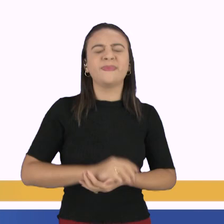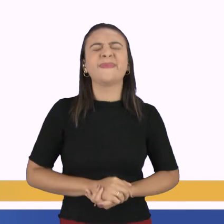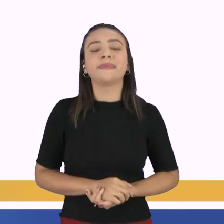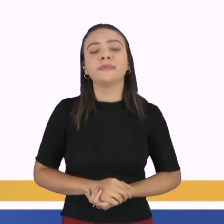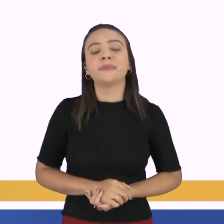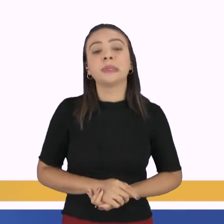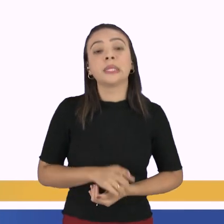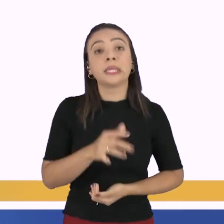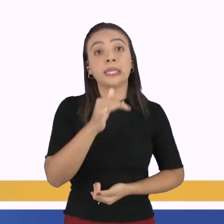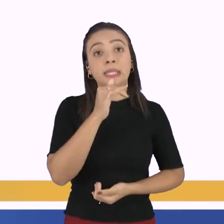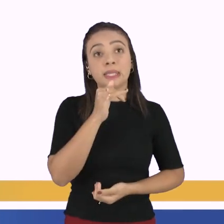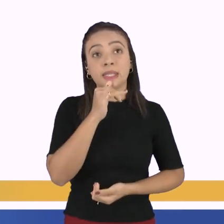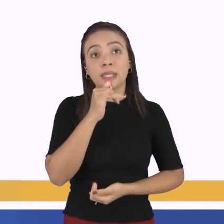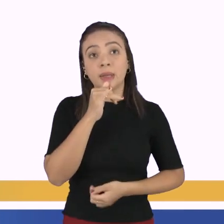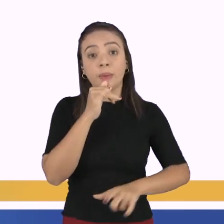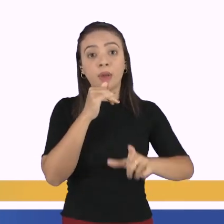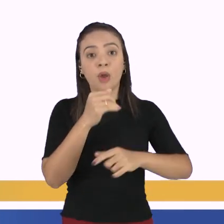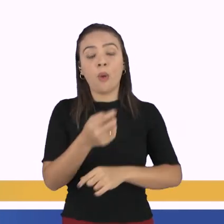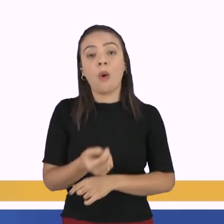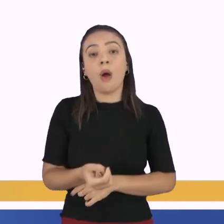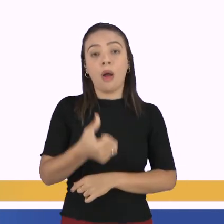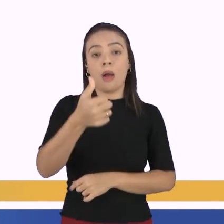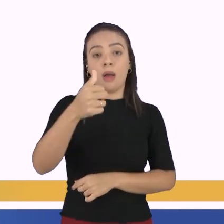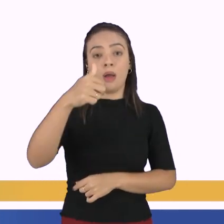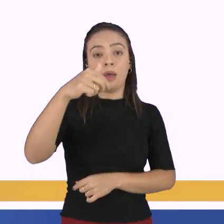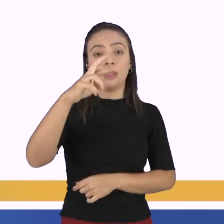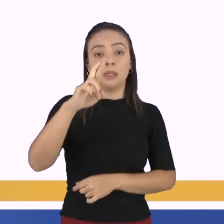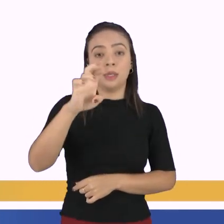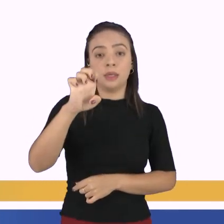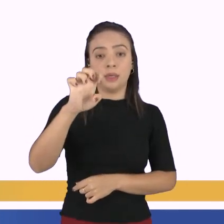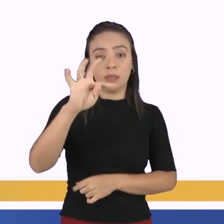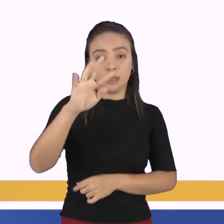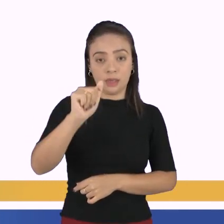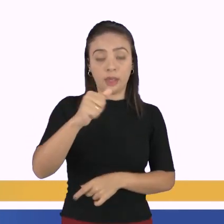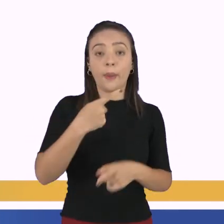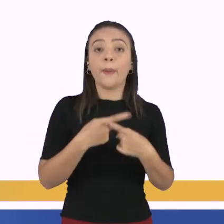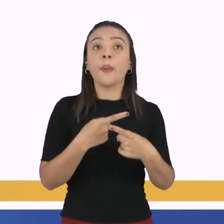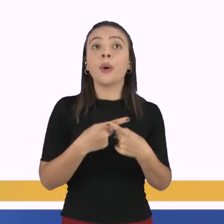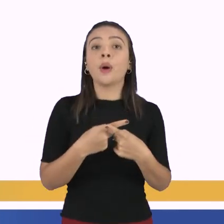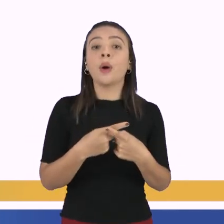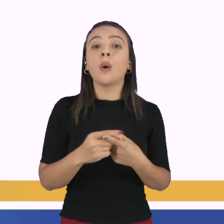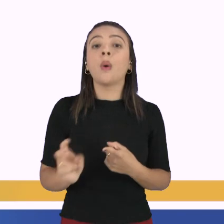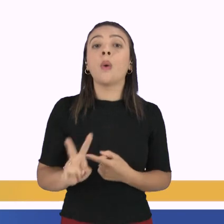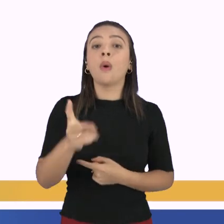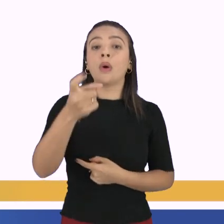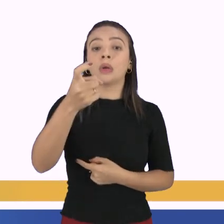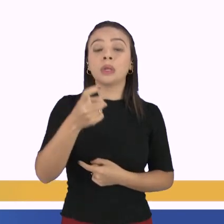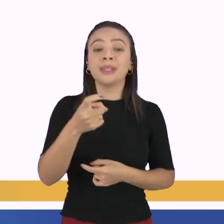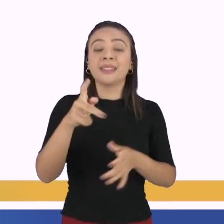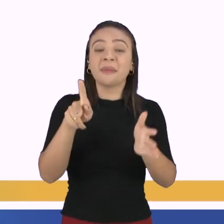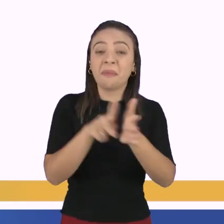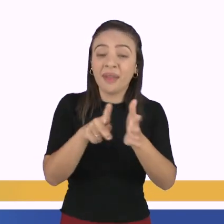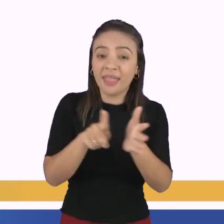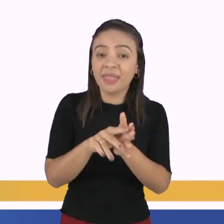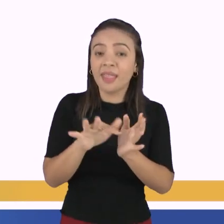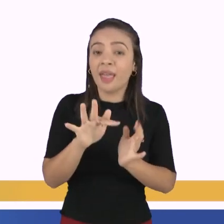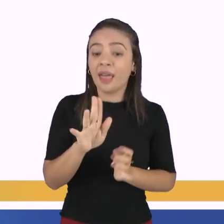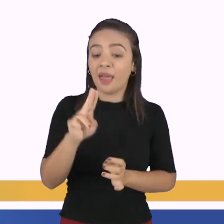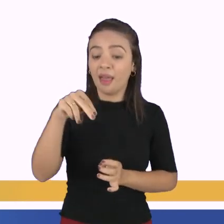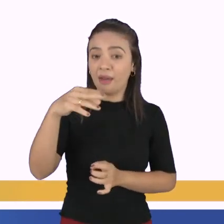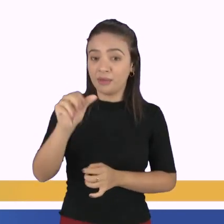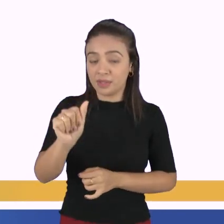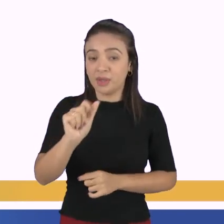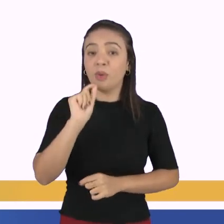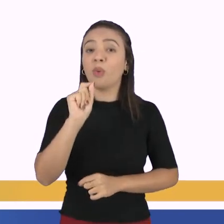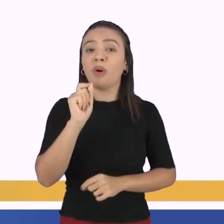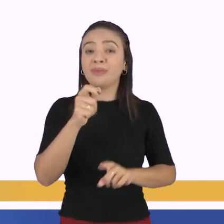aí, gente, o gráfico vai ser uma semi-reta, por quê? Porque os valores de x que fazem sentido para essa função, que são os